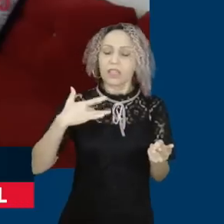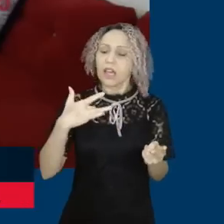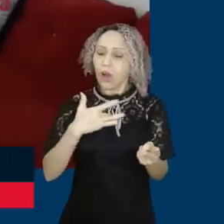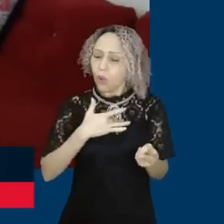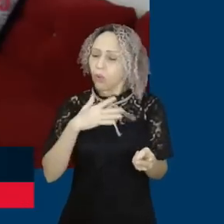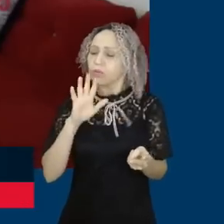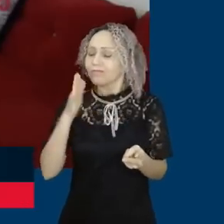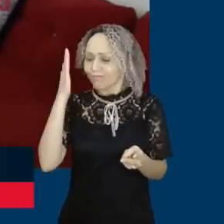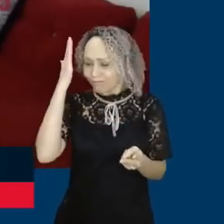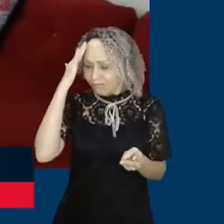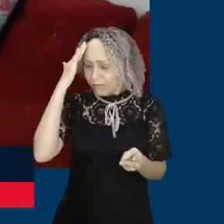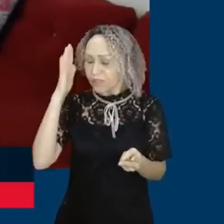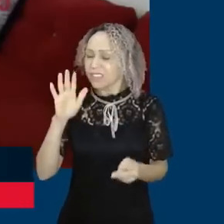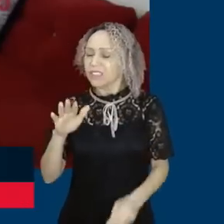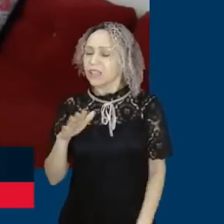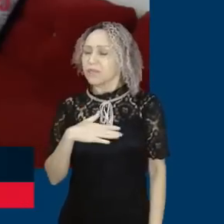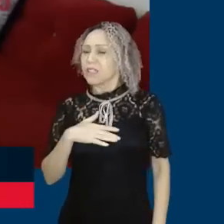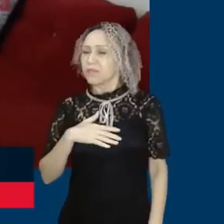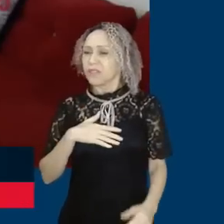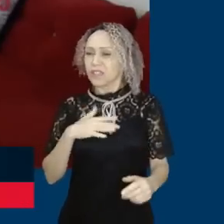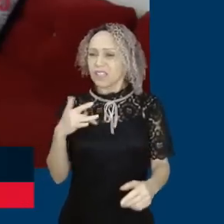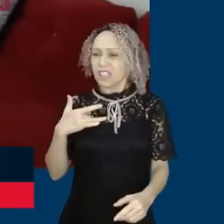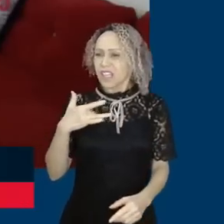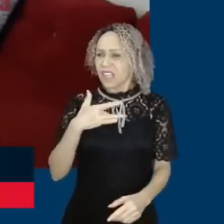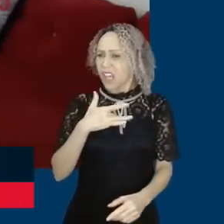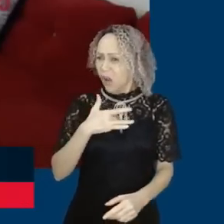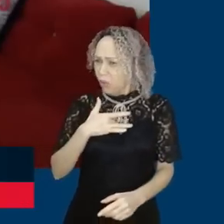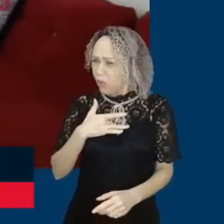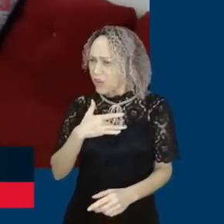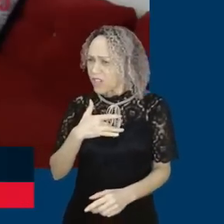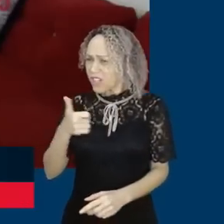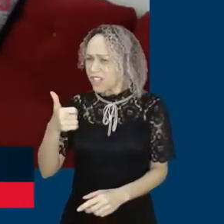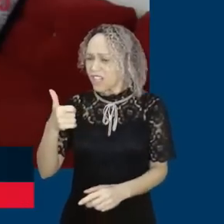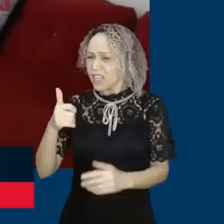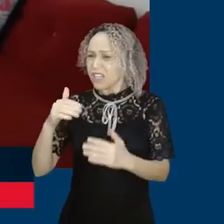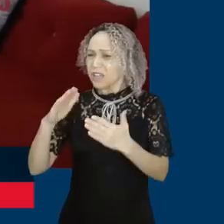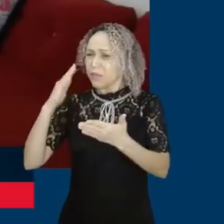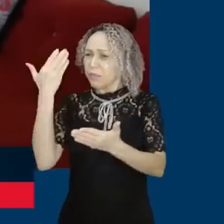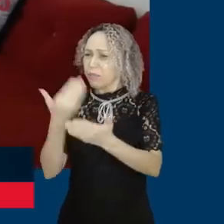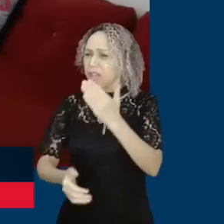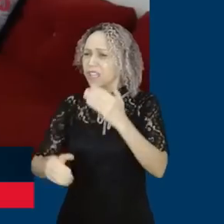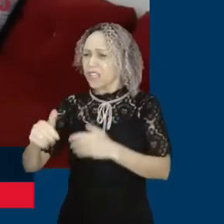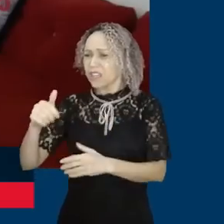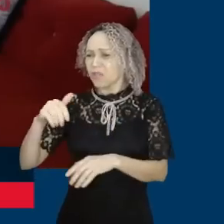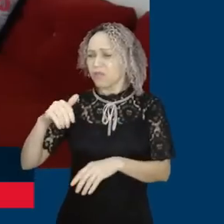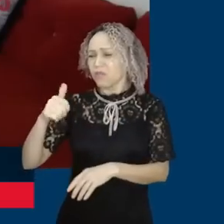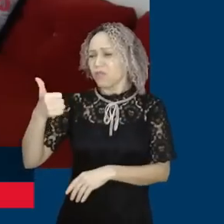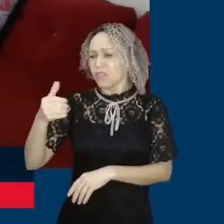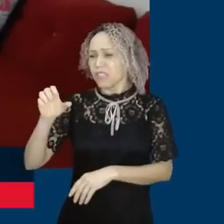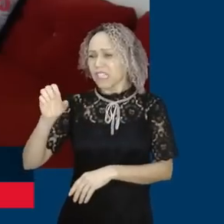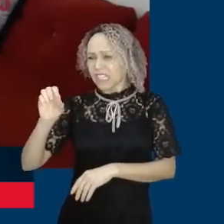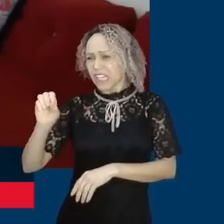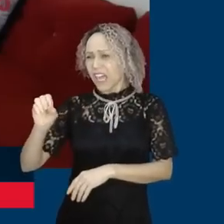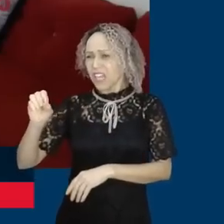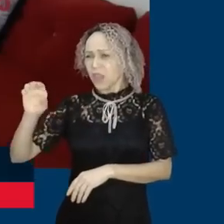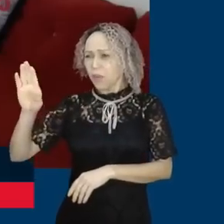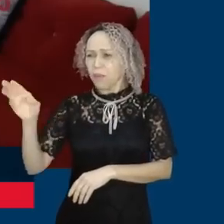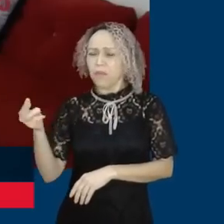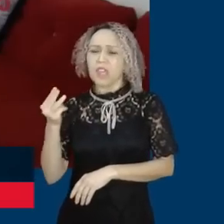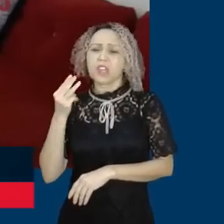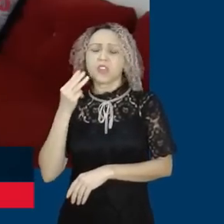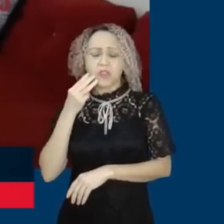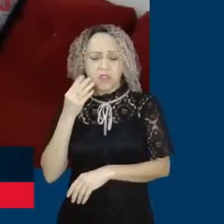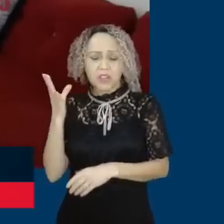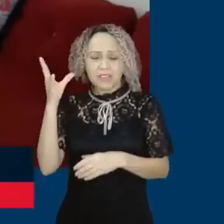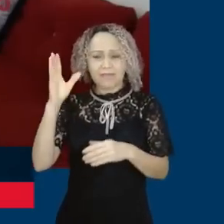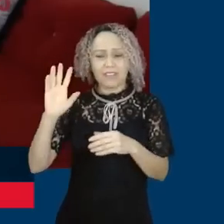gente sabe que a saúde perdeu mais de 10 bilhões de reais por causa do orçamento secreto. Minha Casa Minha Vida também deve receber um aporte aí